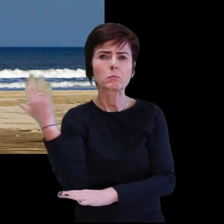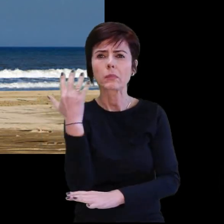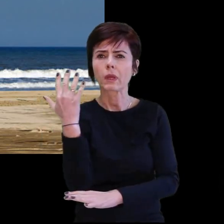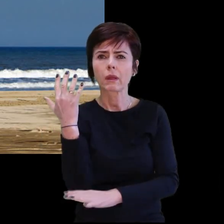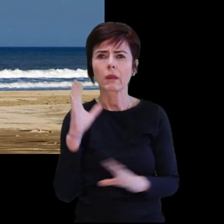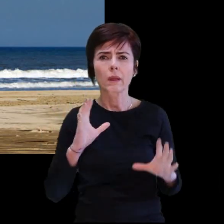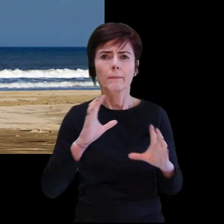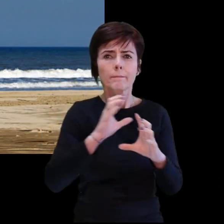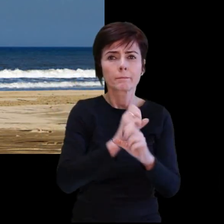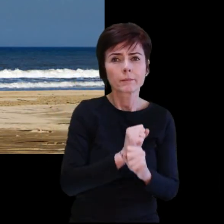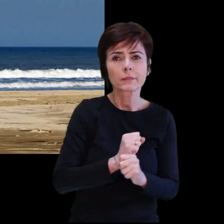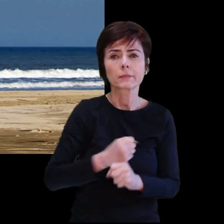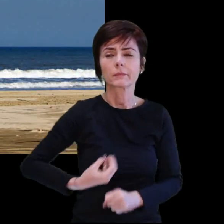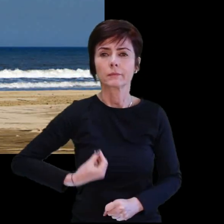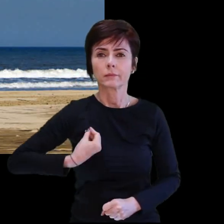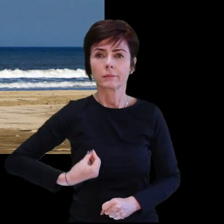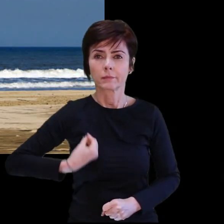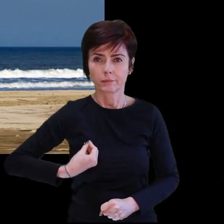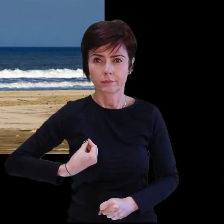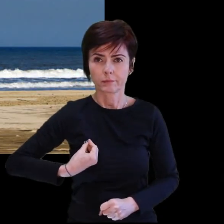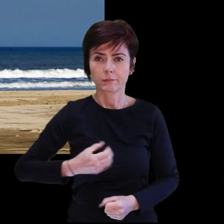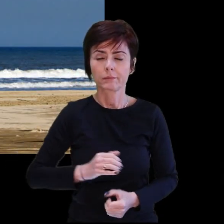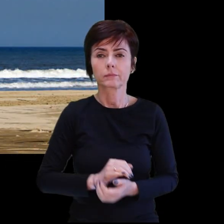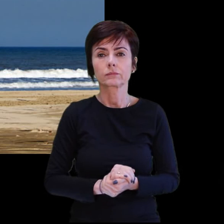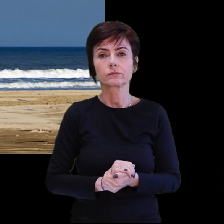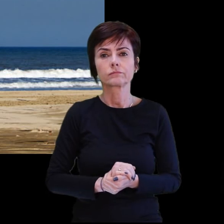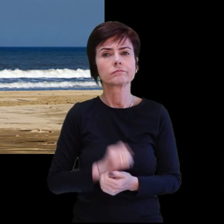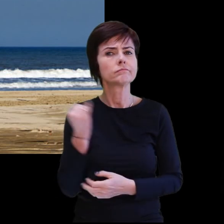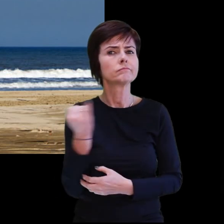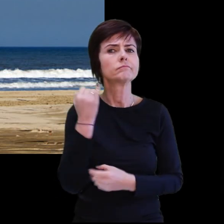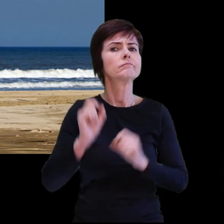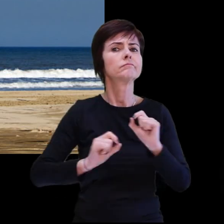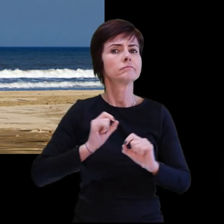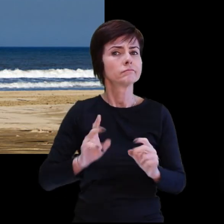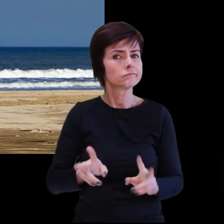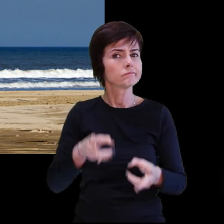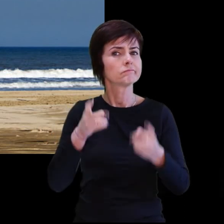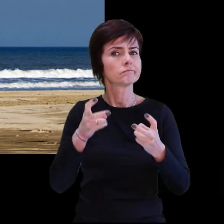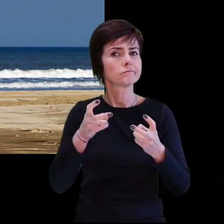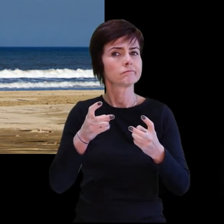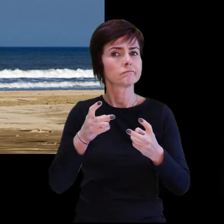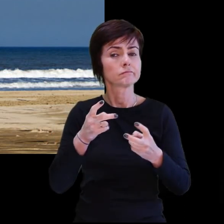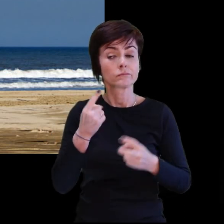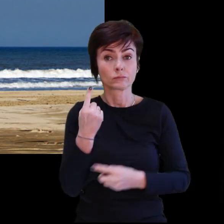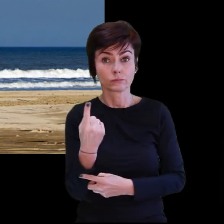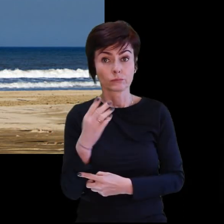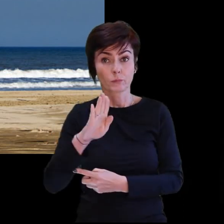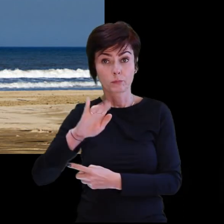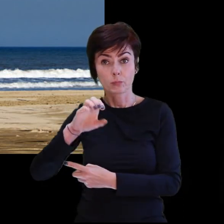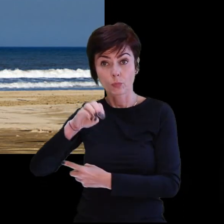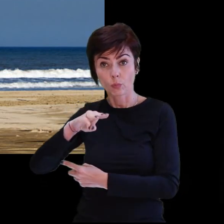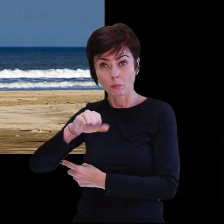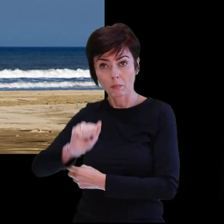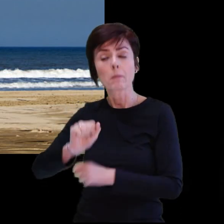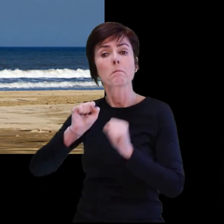vegetação, né, de organismos vivos e assim por diante. É extremamente importante que a gente perceba que